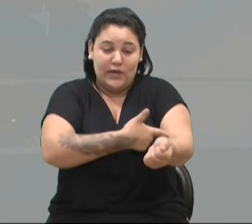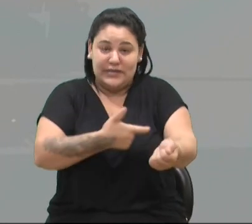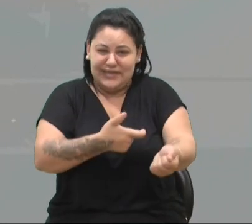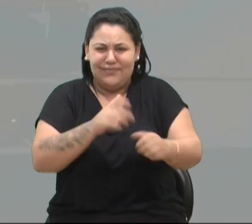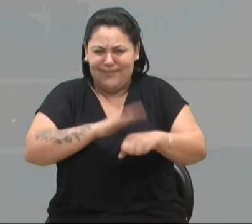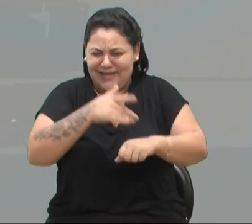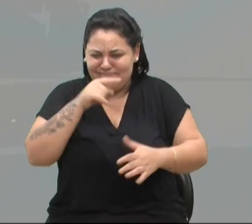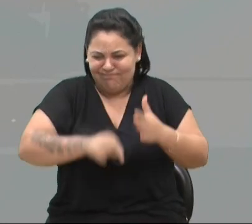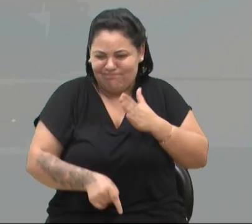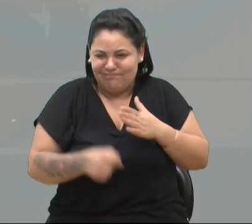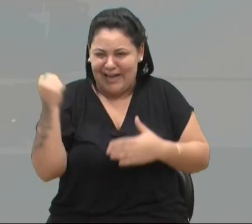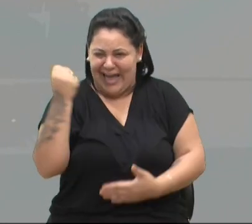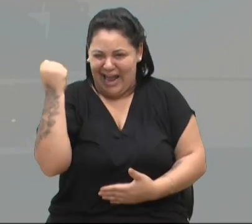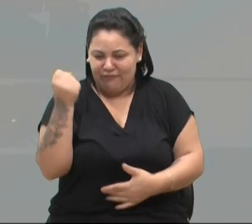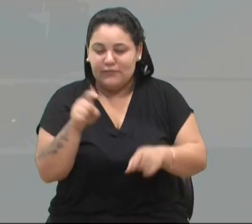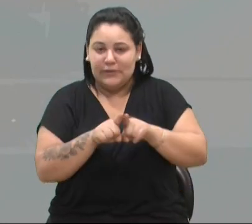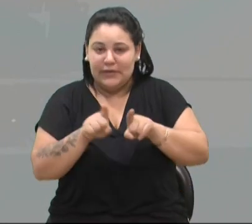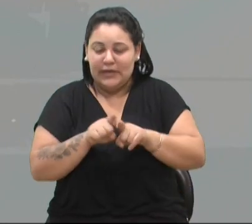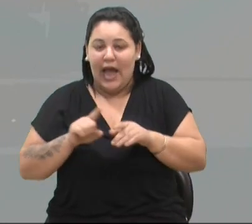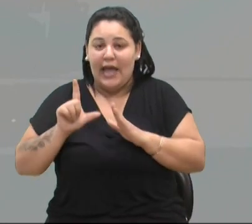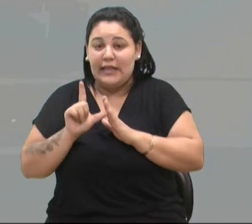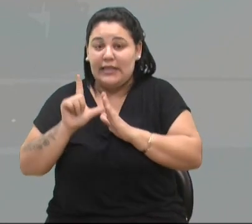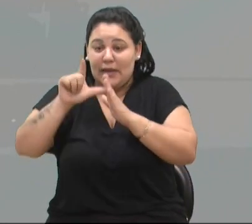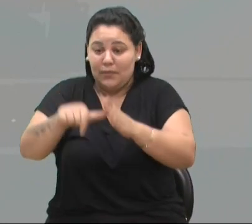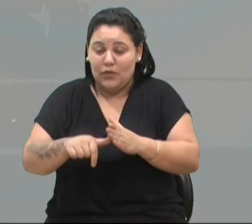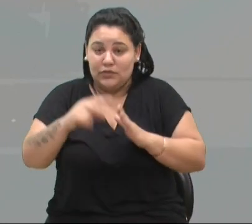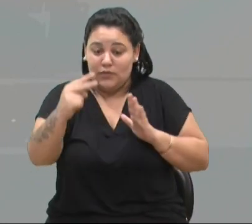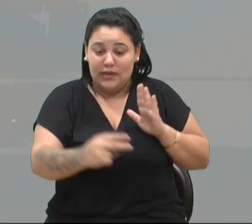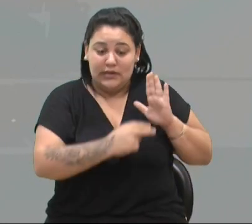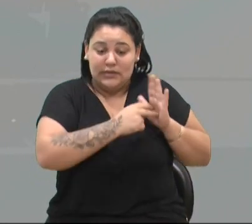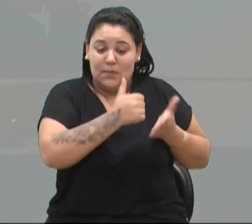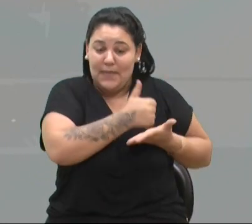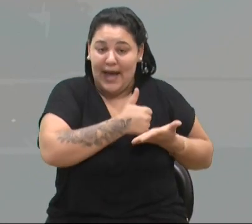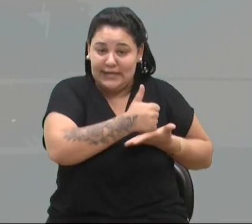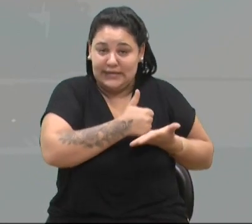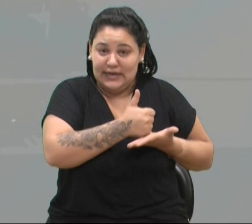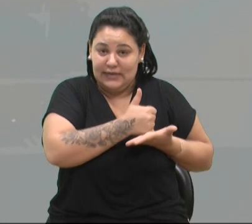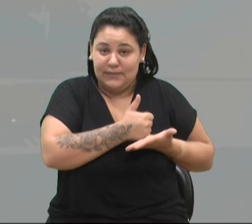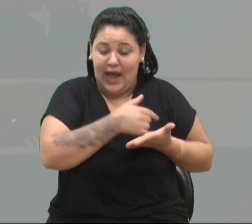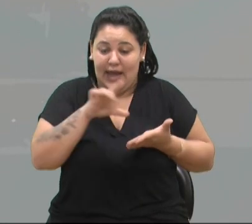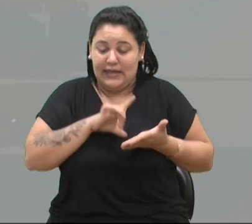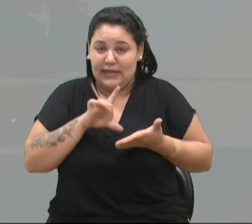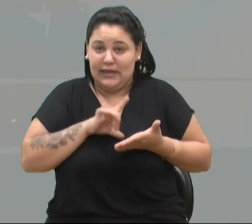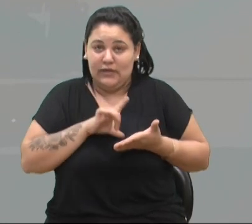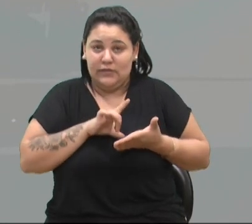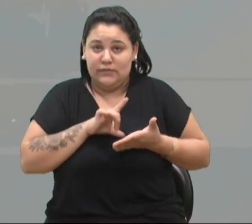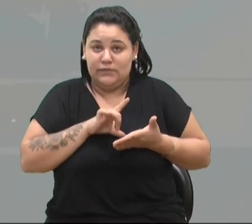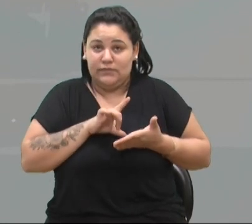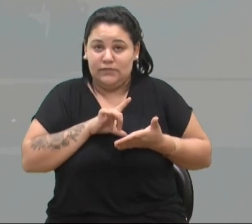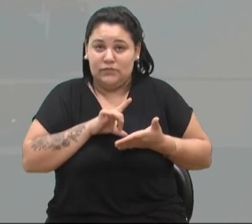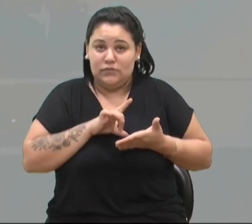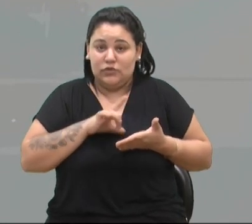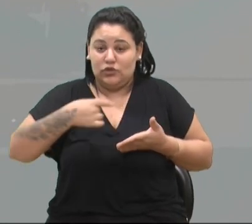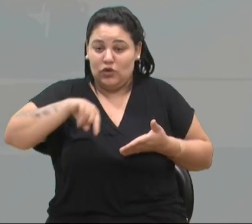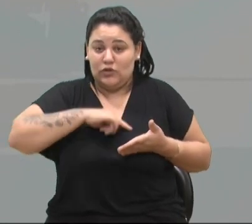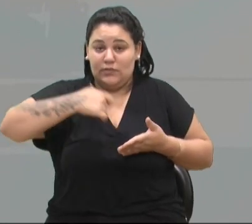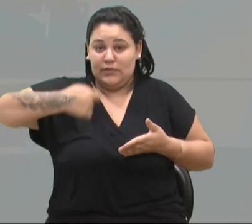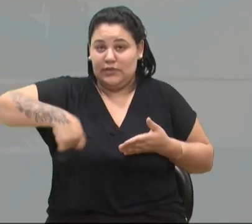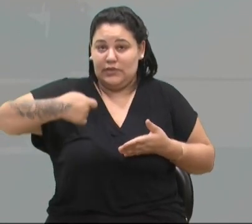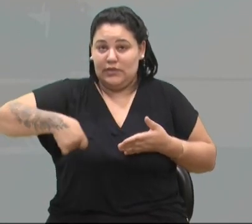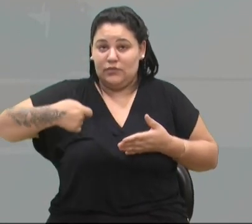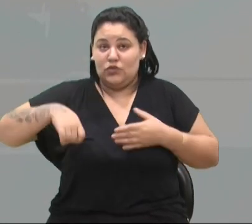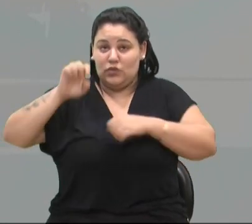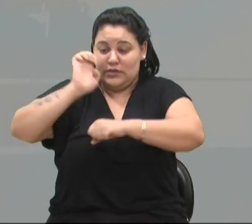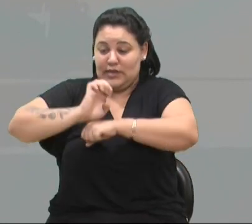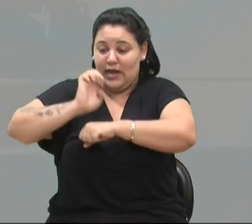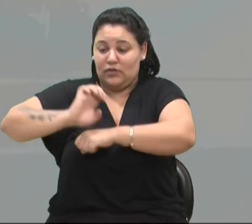complexidade. Na sequência, com a atenção primária, né? E aqui tem uma inversão, a gente precisaria, da parte do Estado,